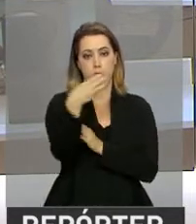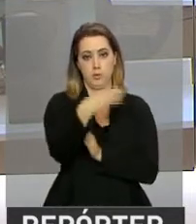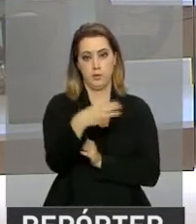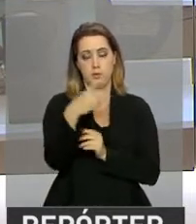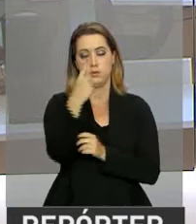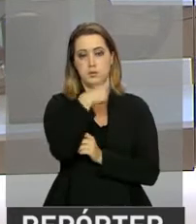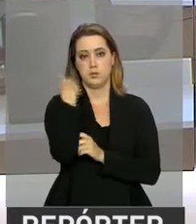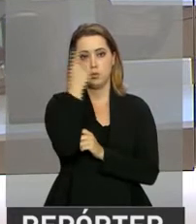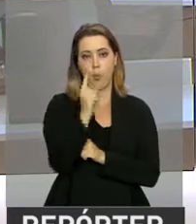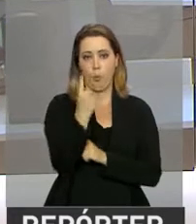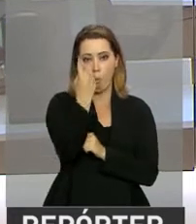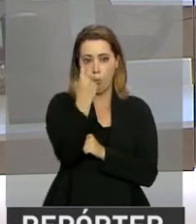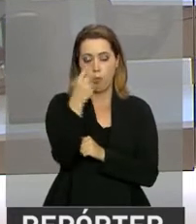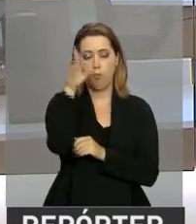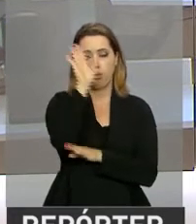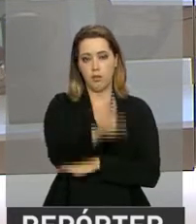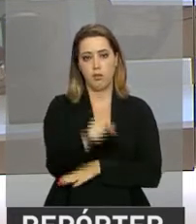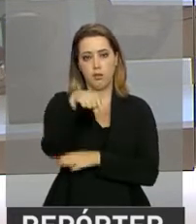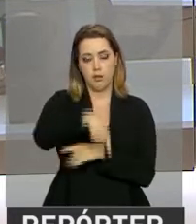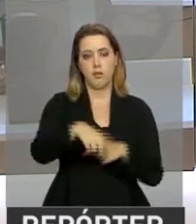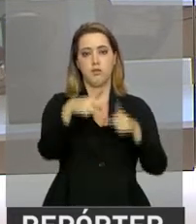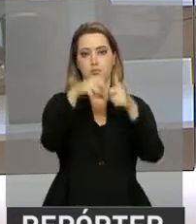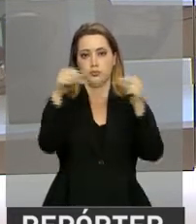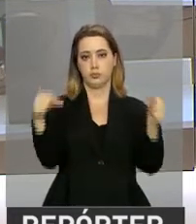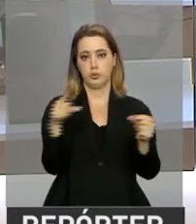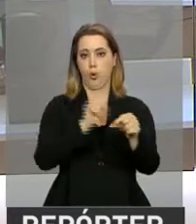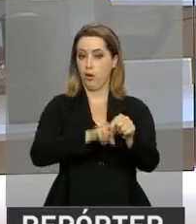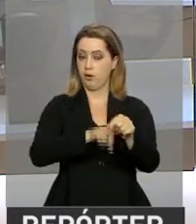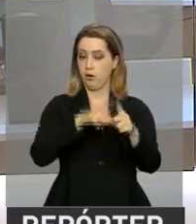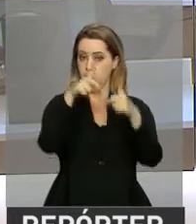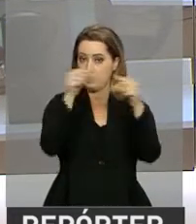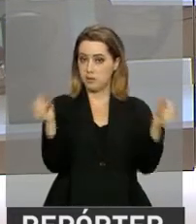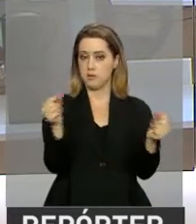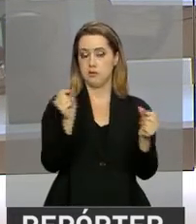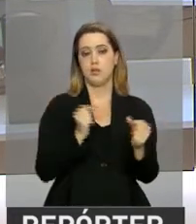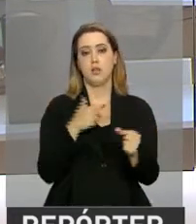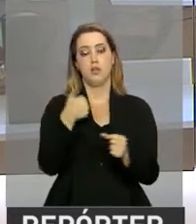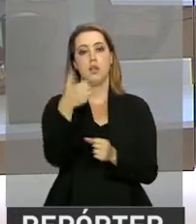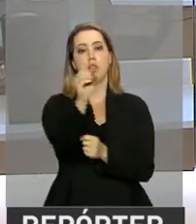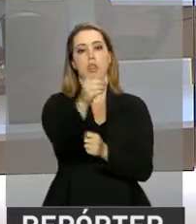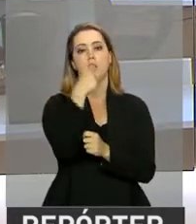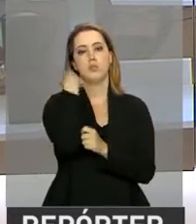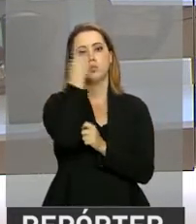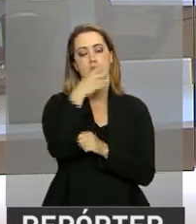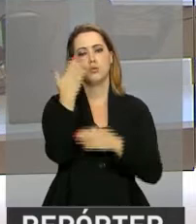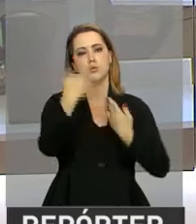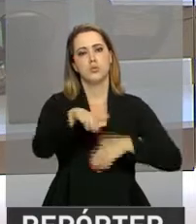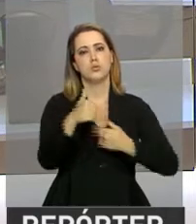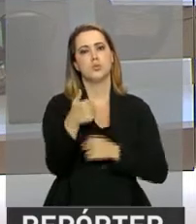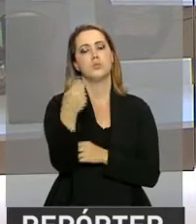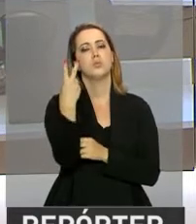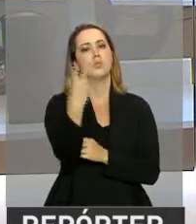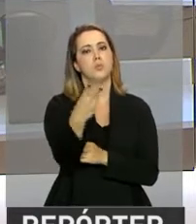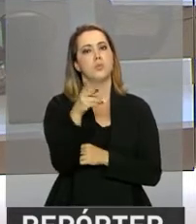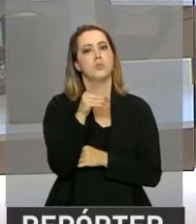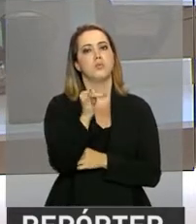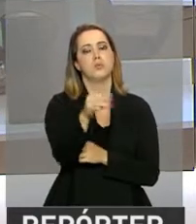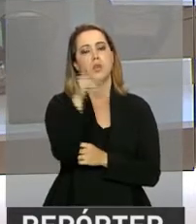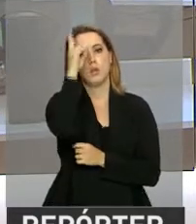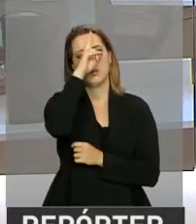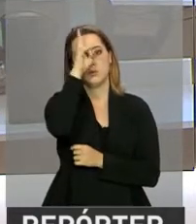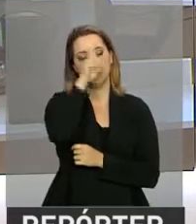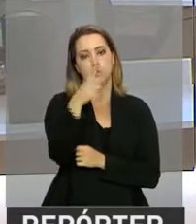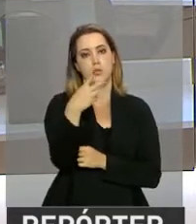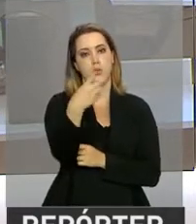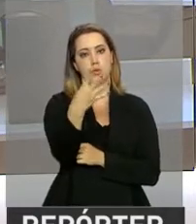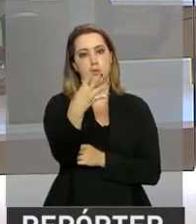horas uma da tarde no horário de brasília os candidatos serão total de dez horas de provas em dois dias lembrando que para